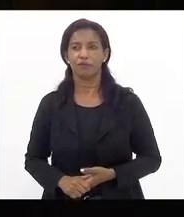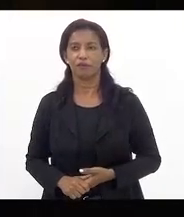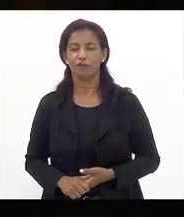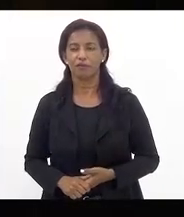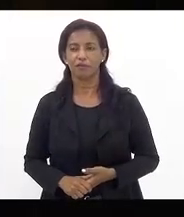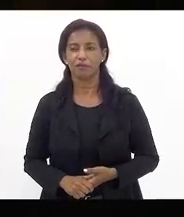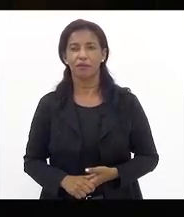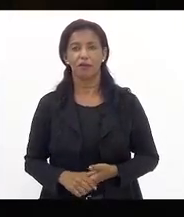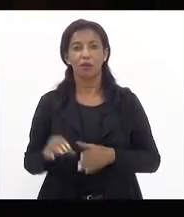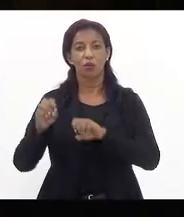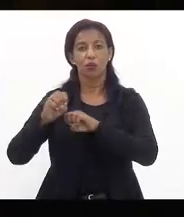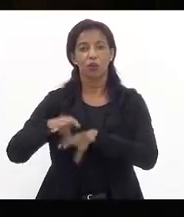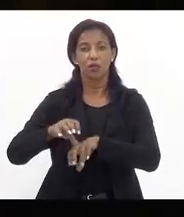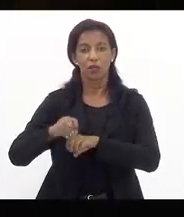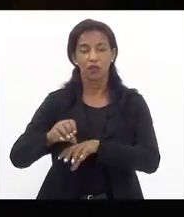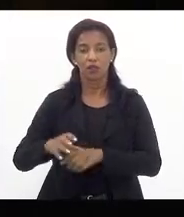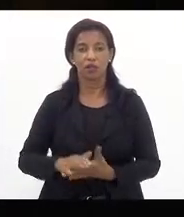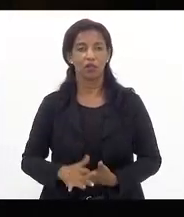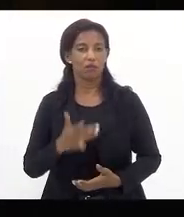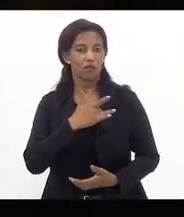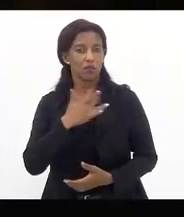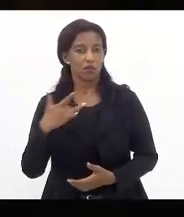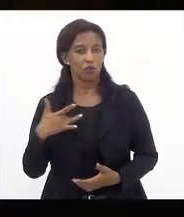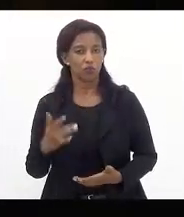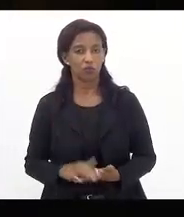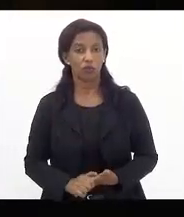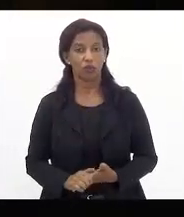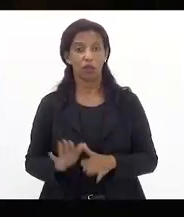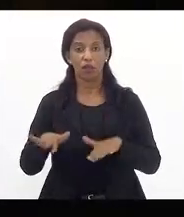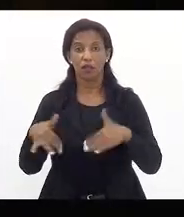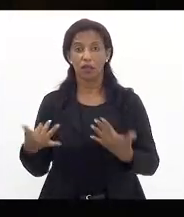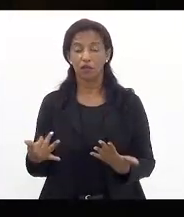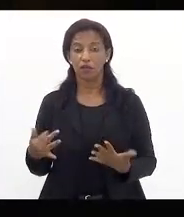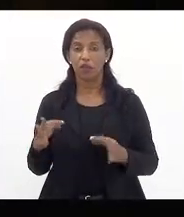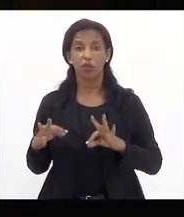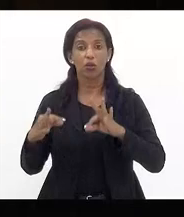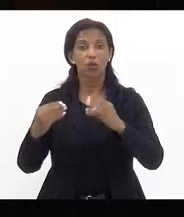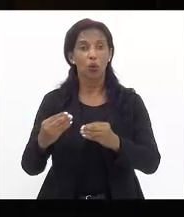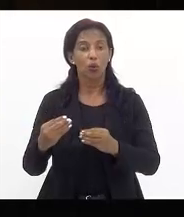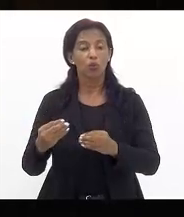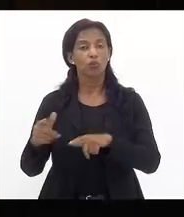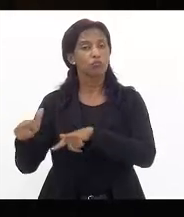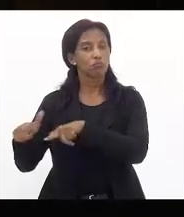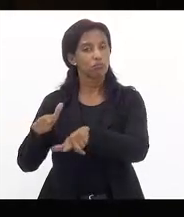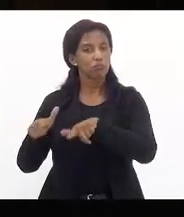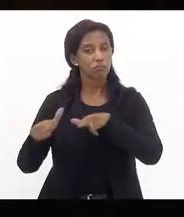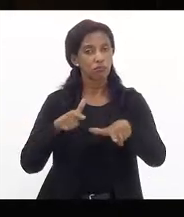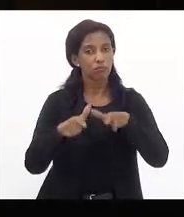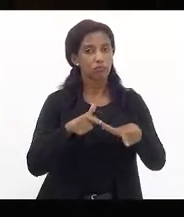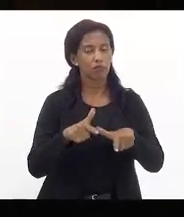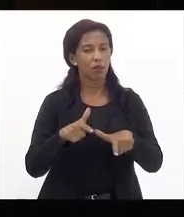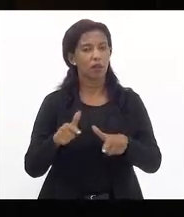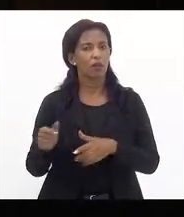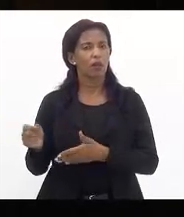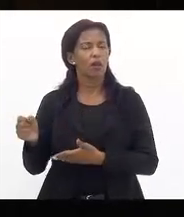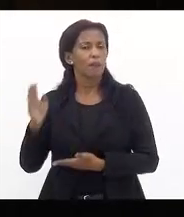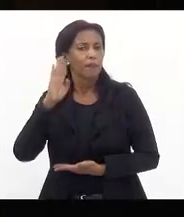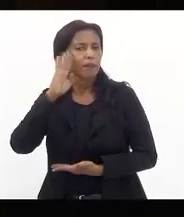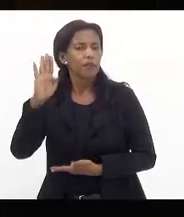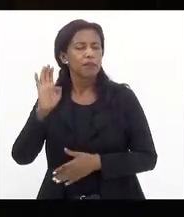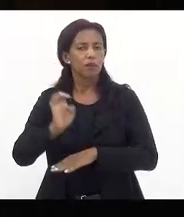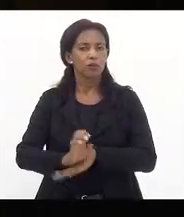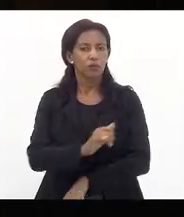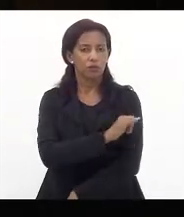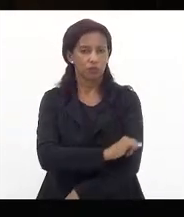da educação, da saúde, enfim, aqueles e aquelas que prestam serviços fundamentais para o Estado do